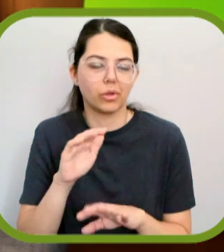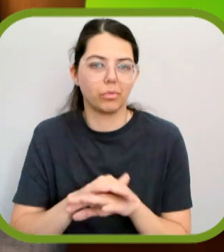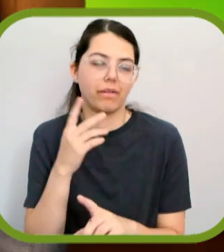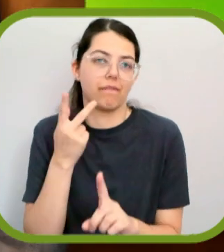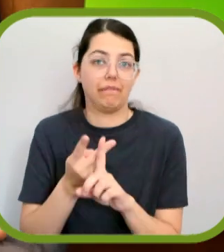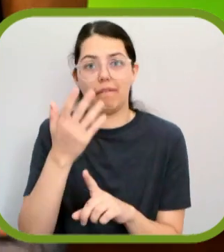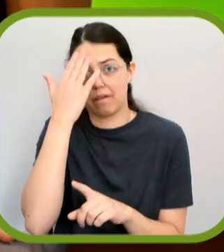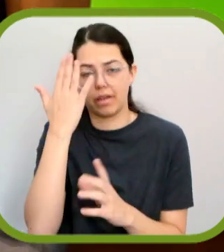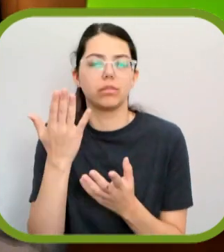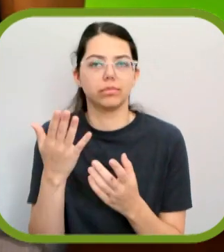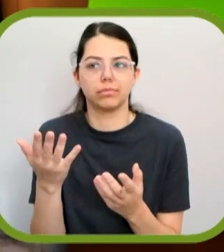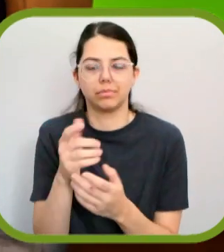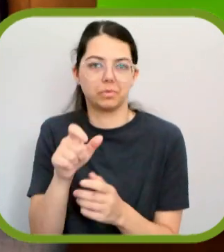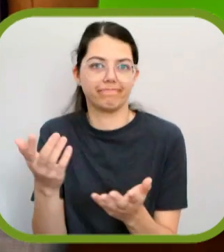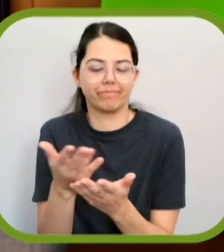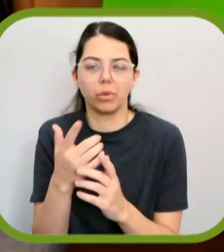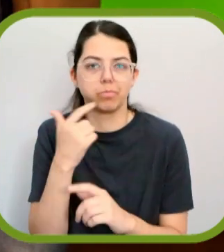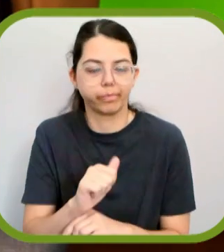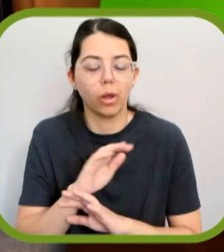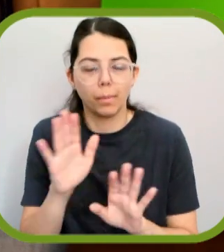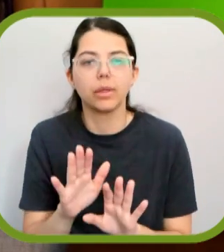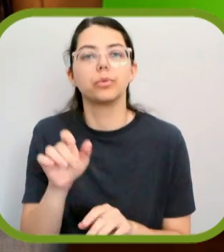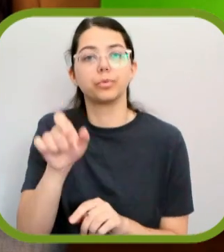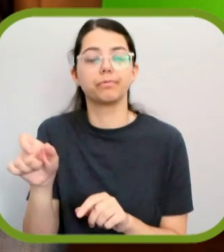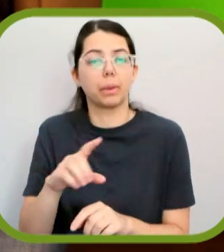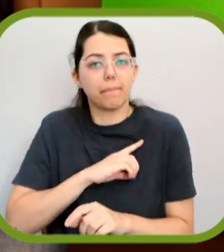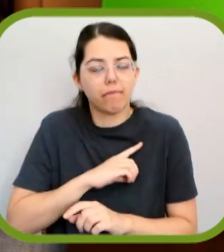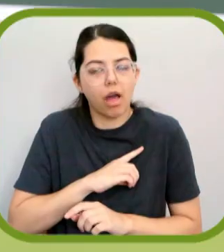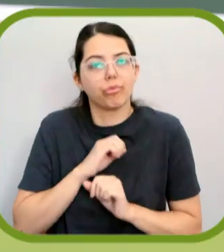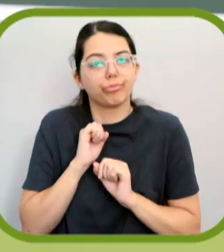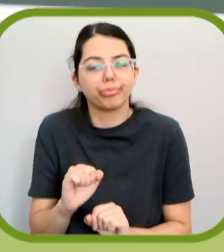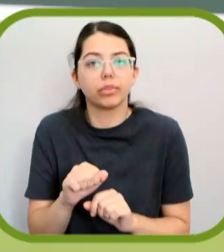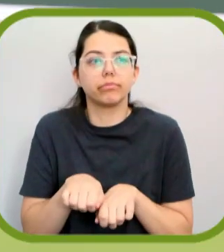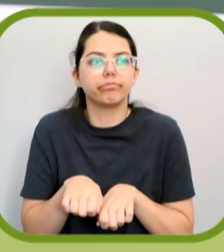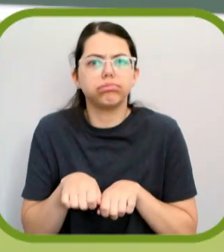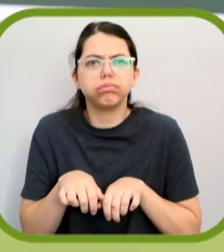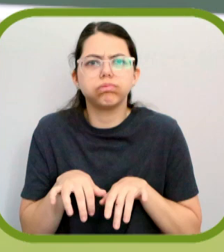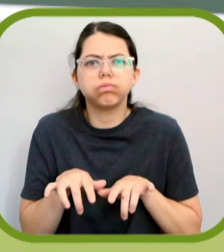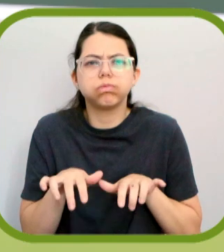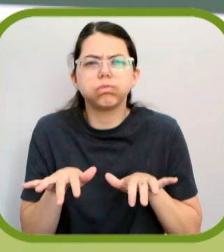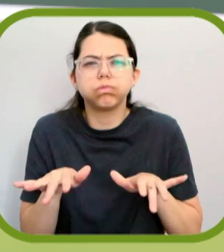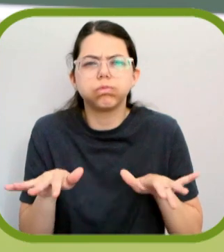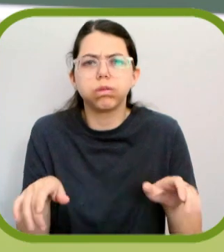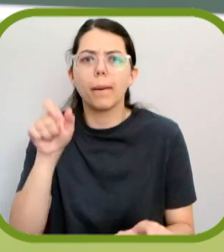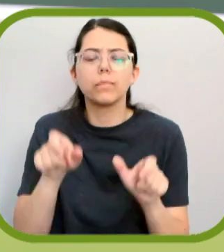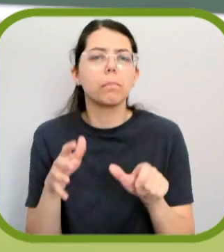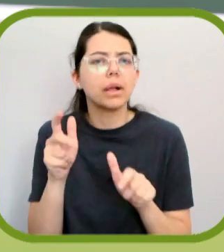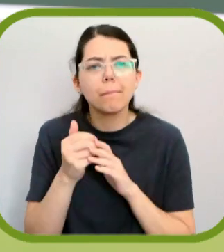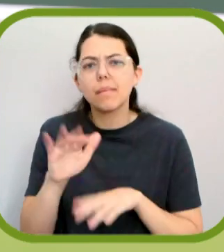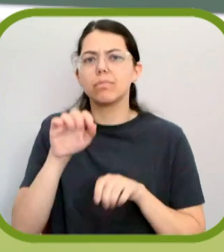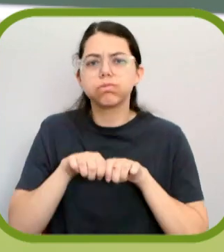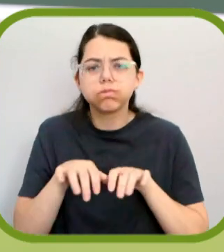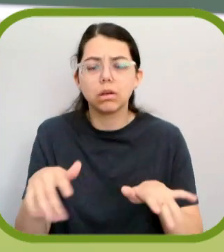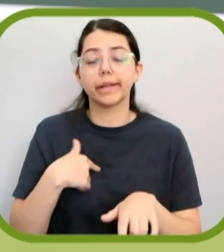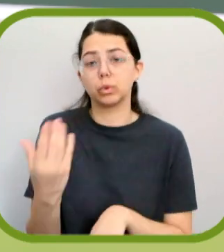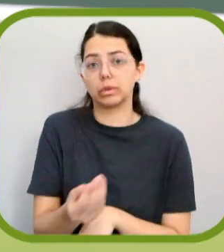não devia ficar entre ninguém porque é uma alegada violação, mas uma coisa que deveria ficar entre 2 pessoas, uma coisa íntima, espalha-se por milhares de